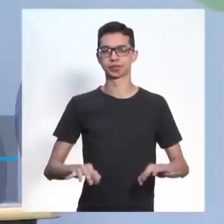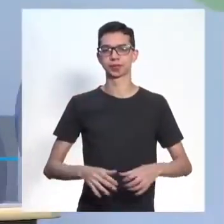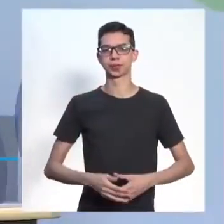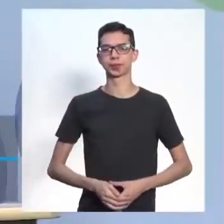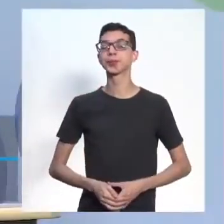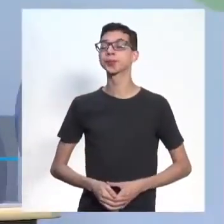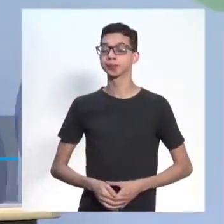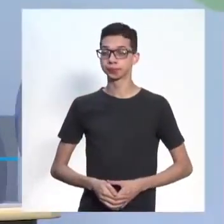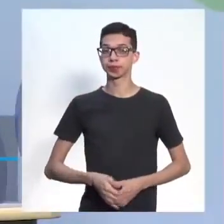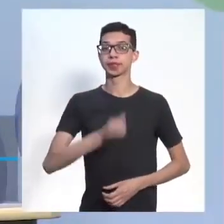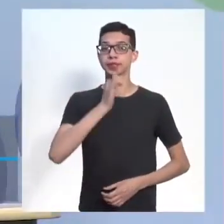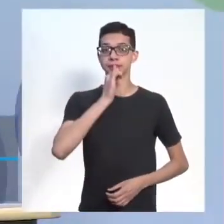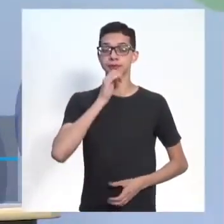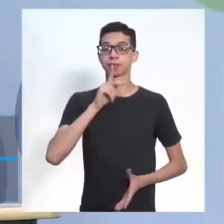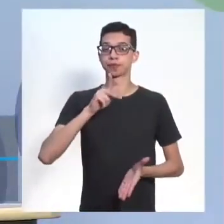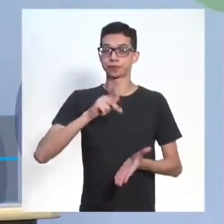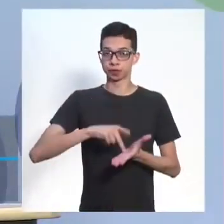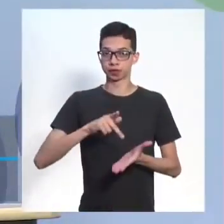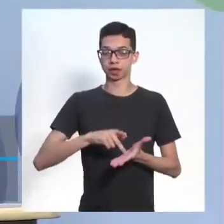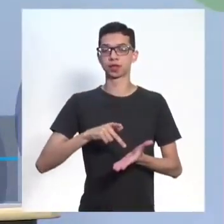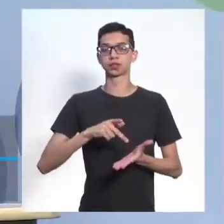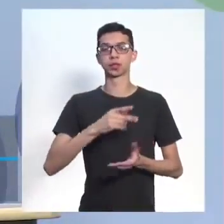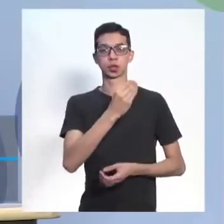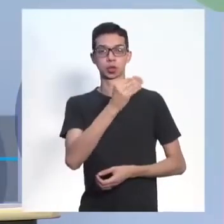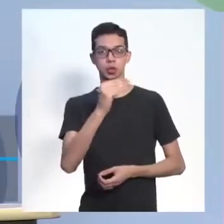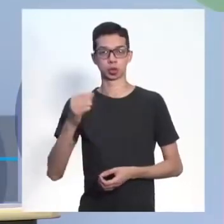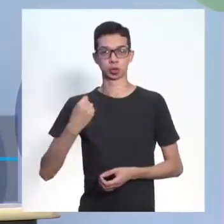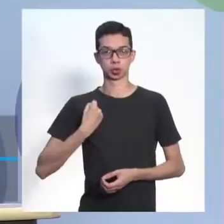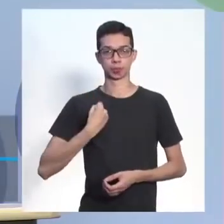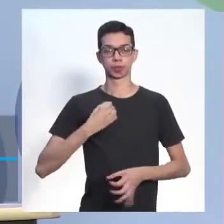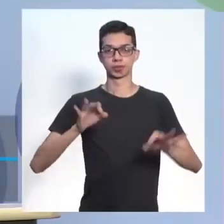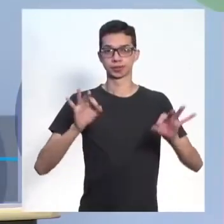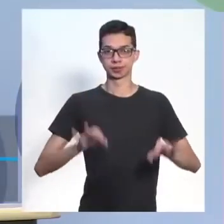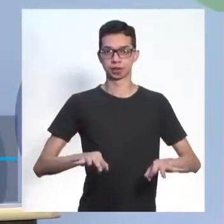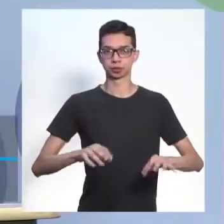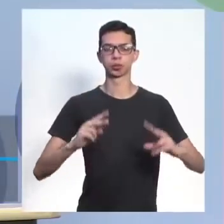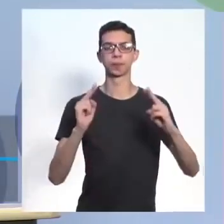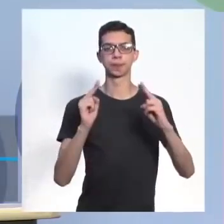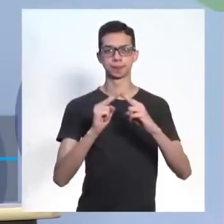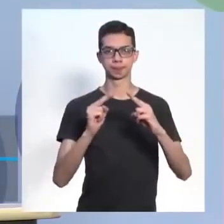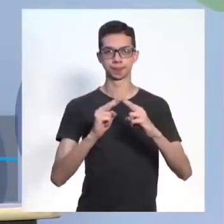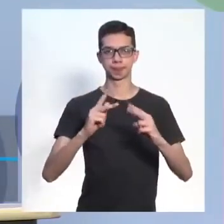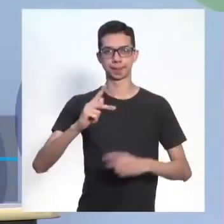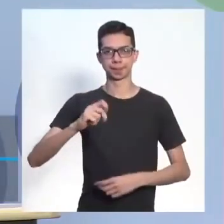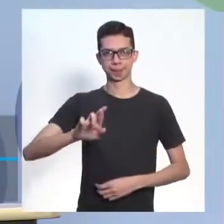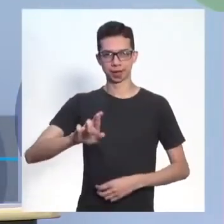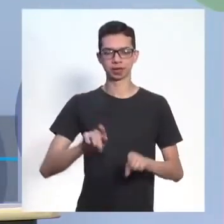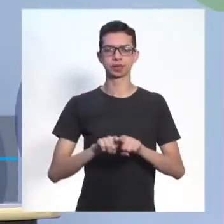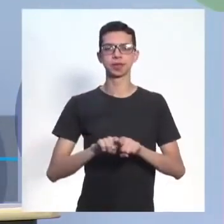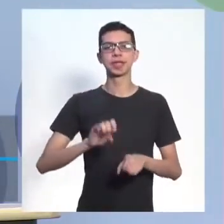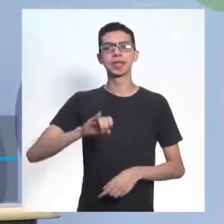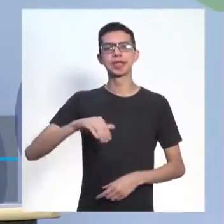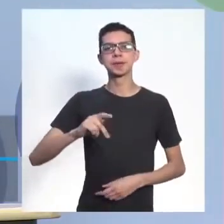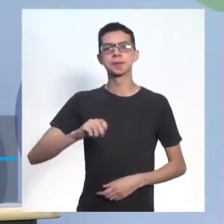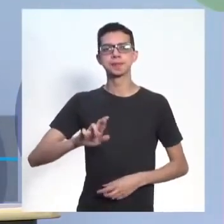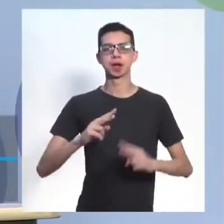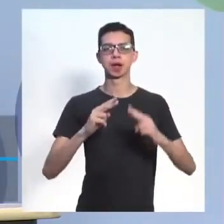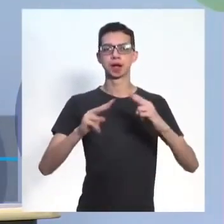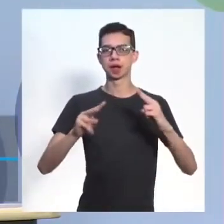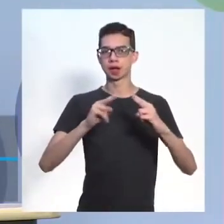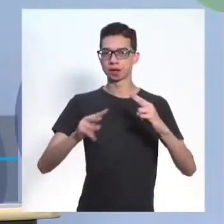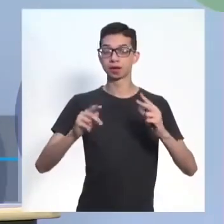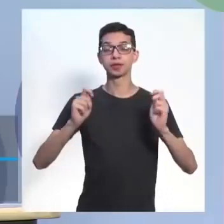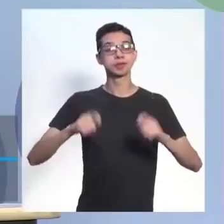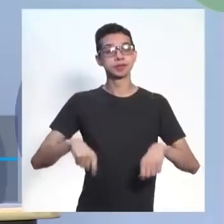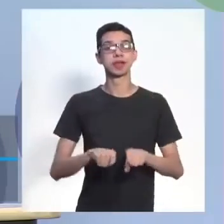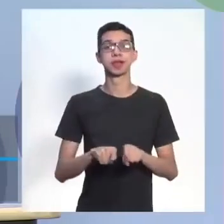numerado nessa ordem, a gente pode estabelecer essa relação, né, entre pares, ângulos pares e